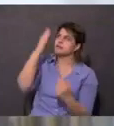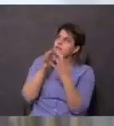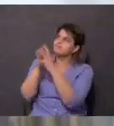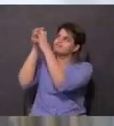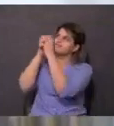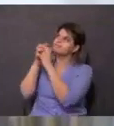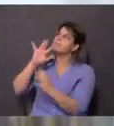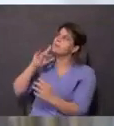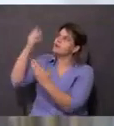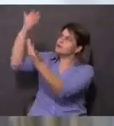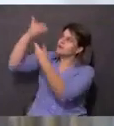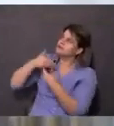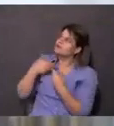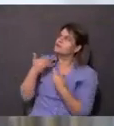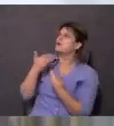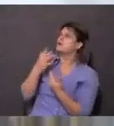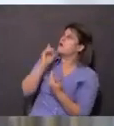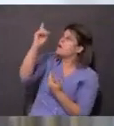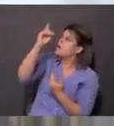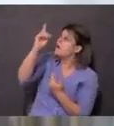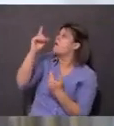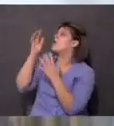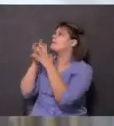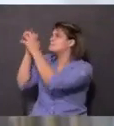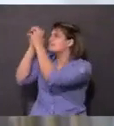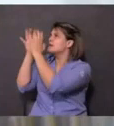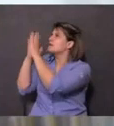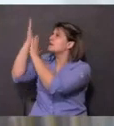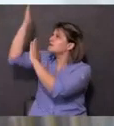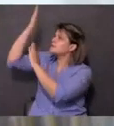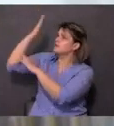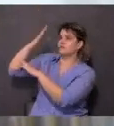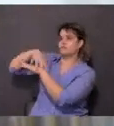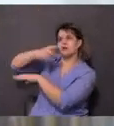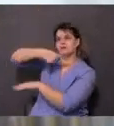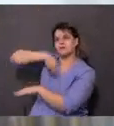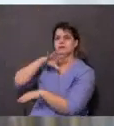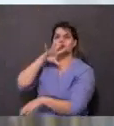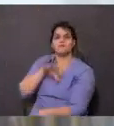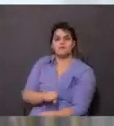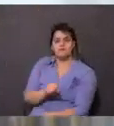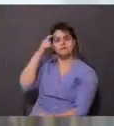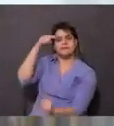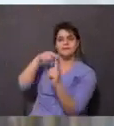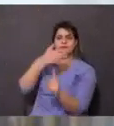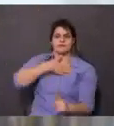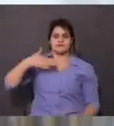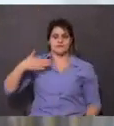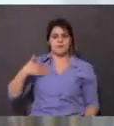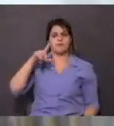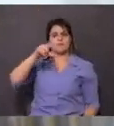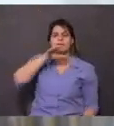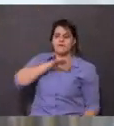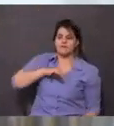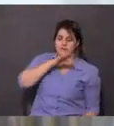intercessão junto de Deus por toda a humanidade de filhos, para que alcancem a saúde, a harmonia